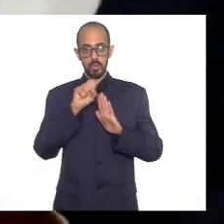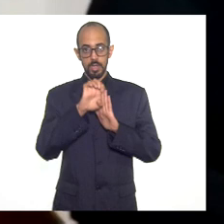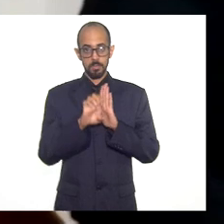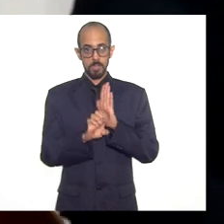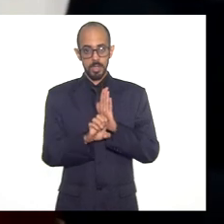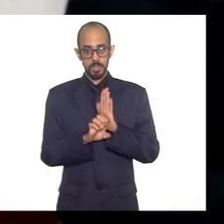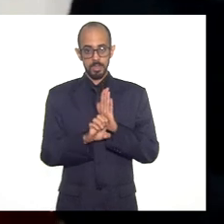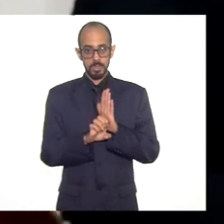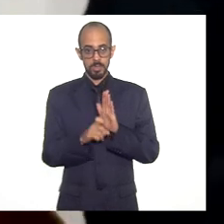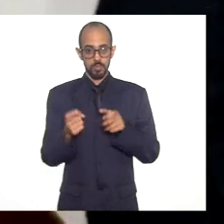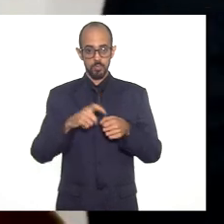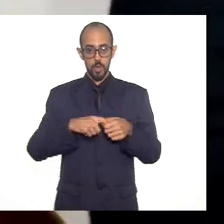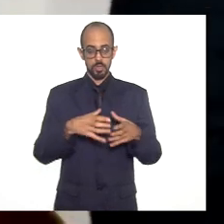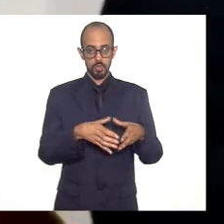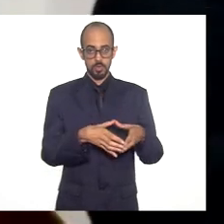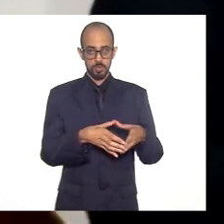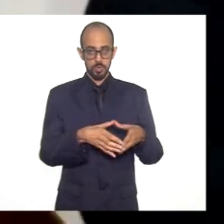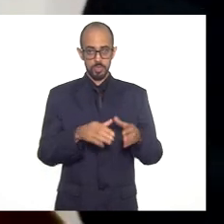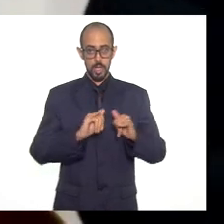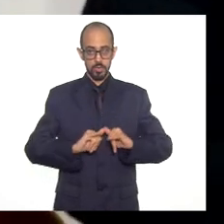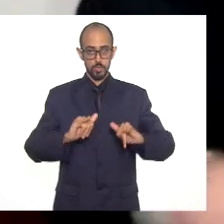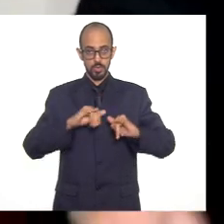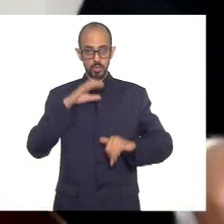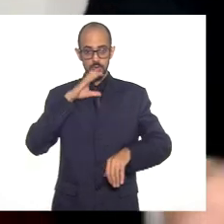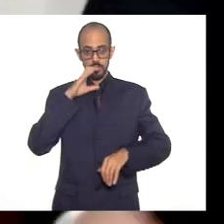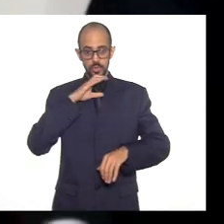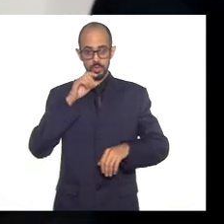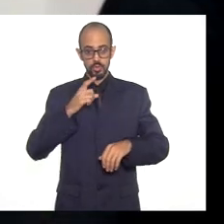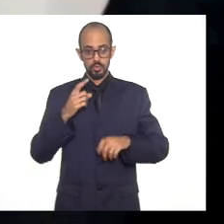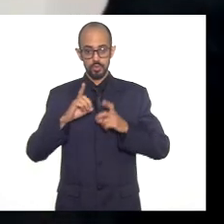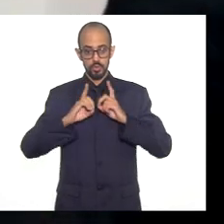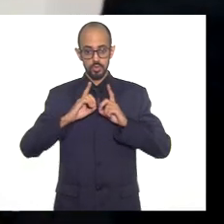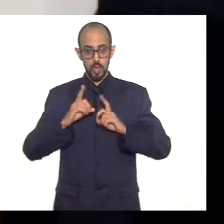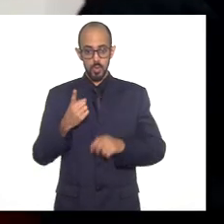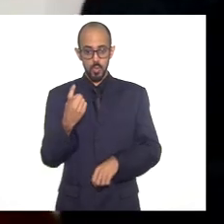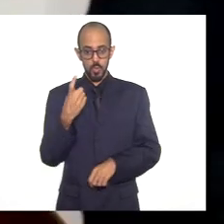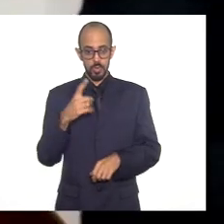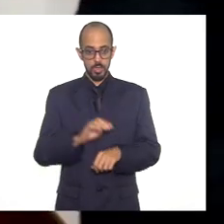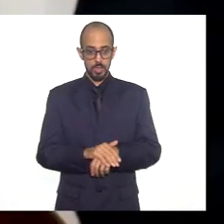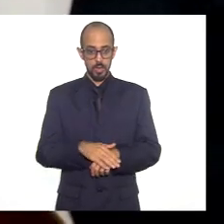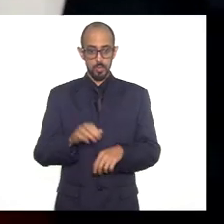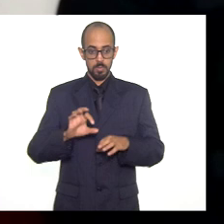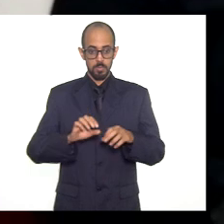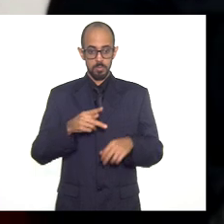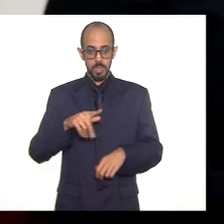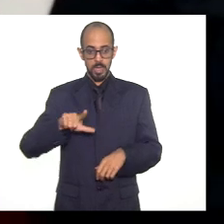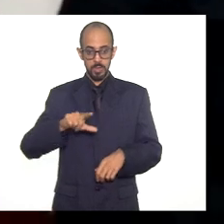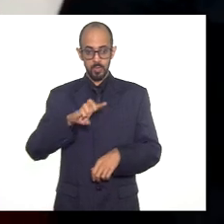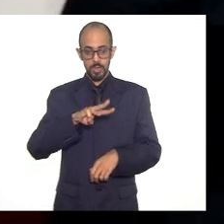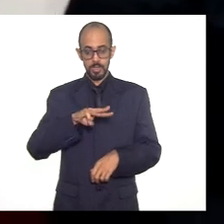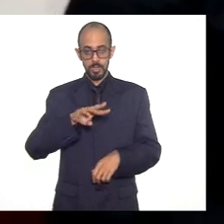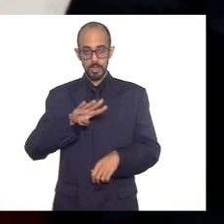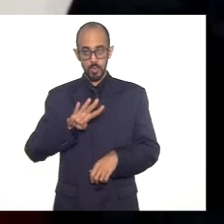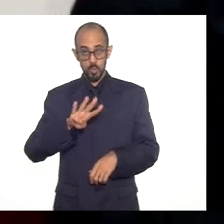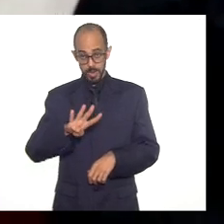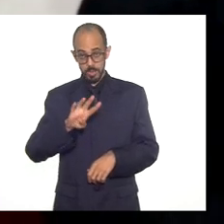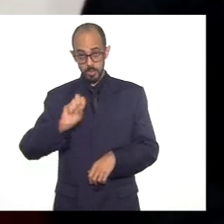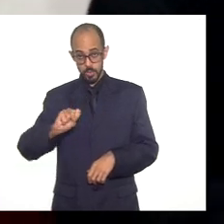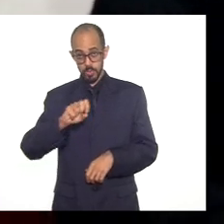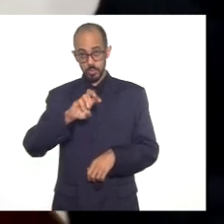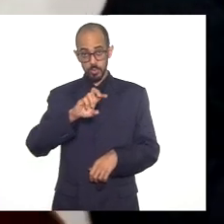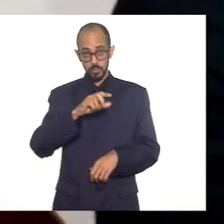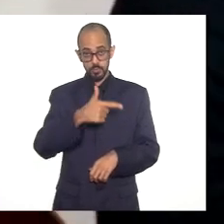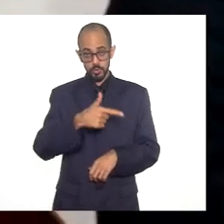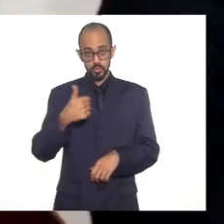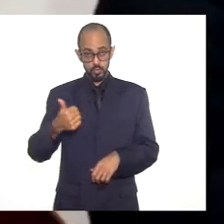comissões. Anuncio, em regime de urgência e discussão única, projeto de lei 4028/21, de autoria do deputado Luiz Paulo, que altera